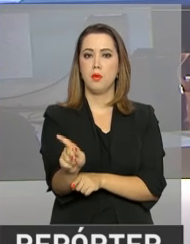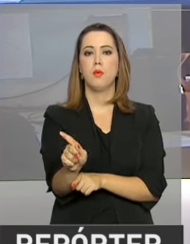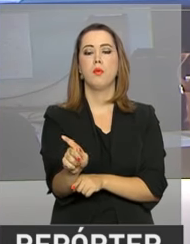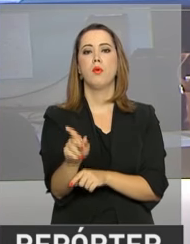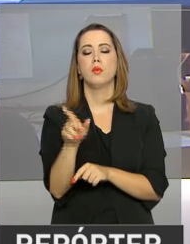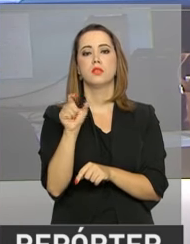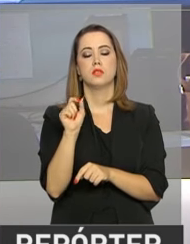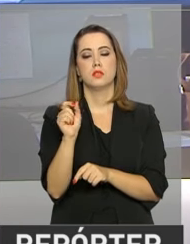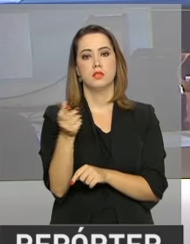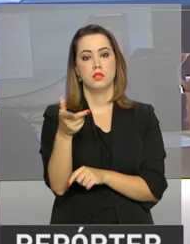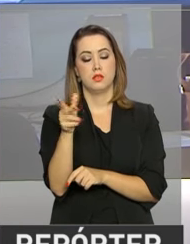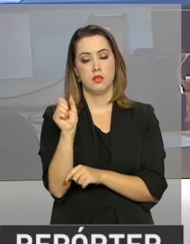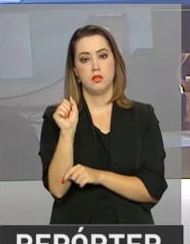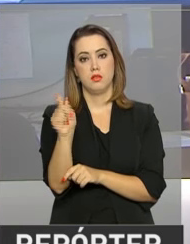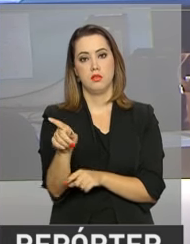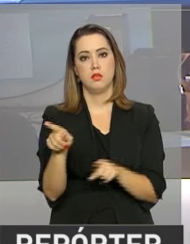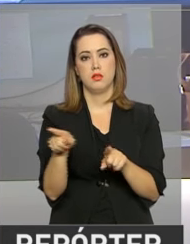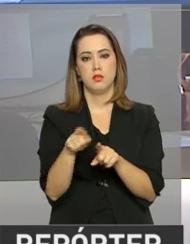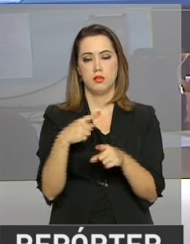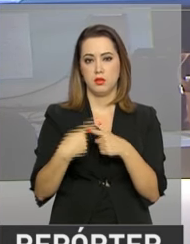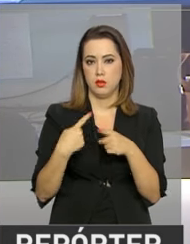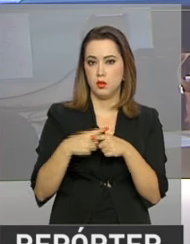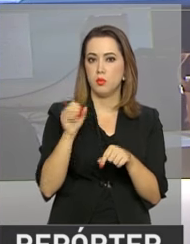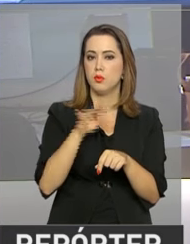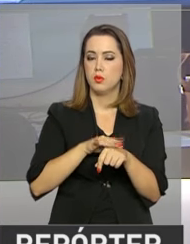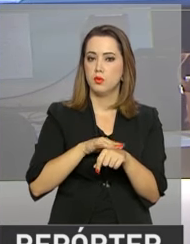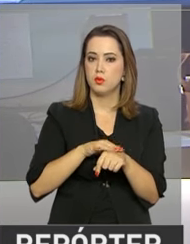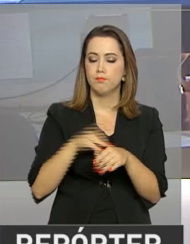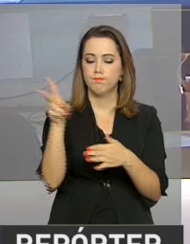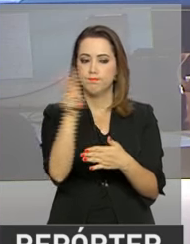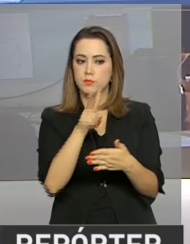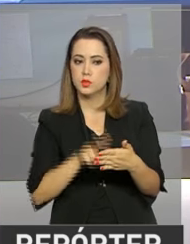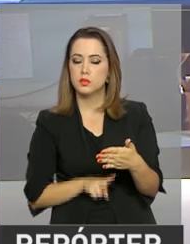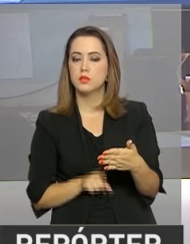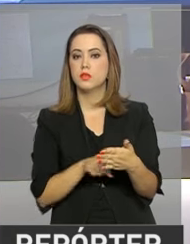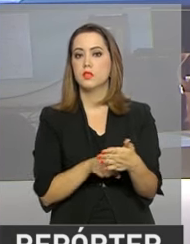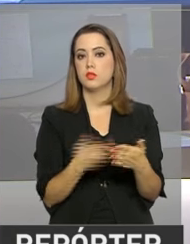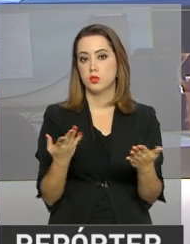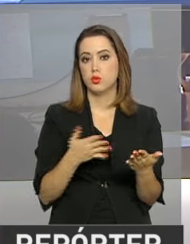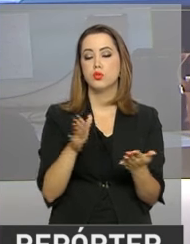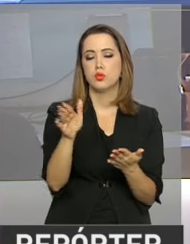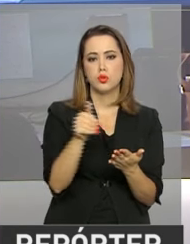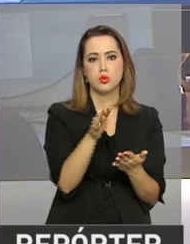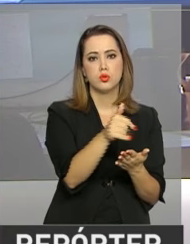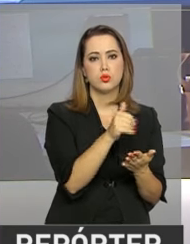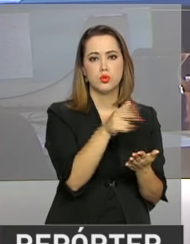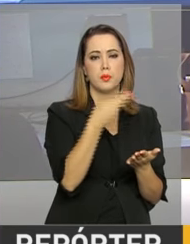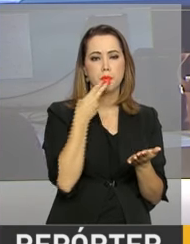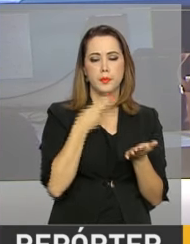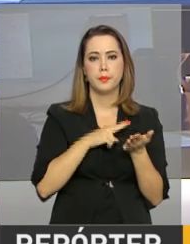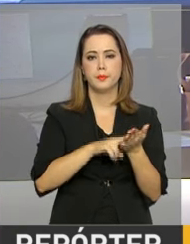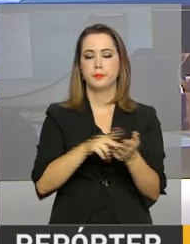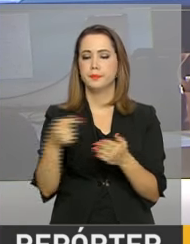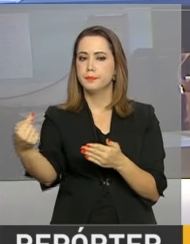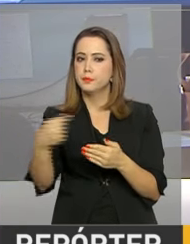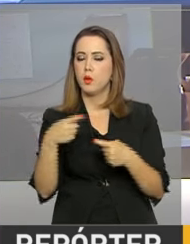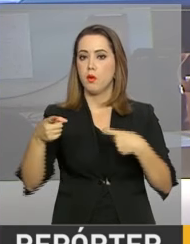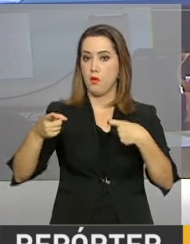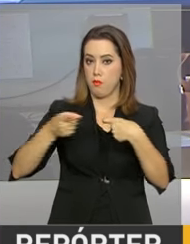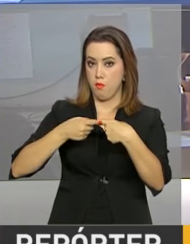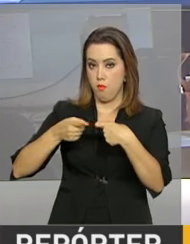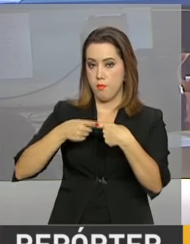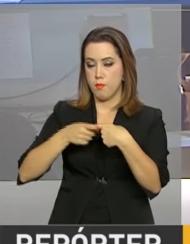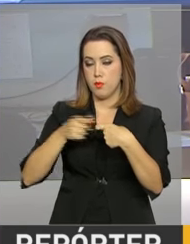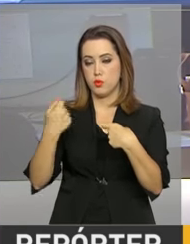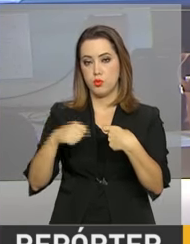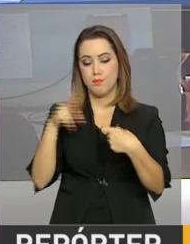anos sejam avaliados a convocação para perícia médica está sendo feita por carta a revisão deve ser